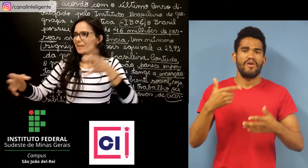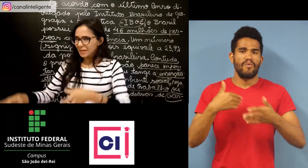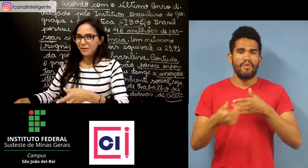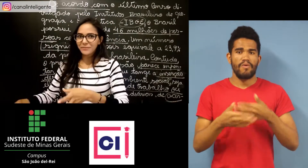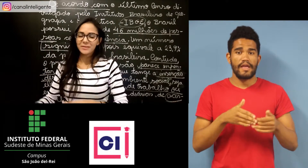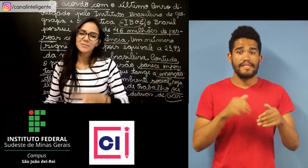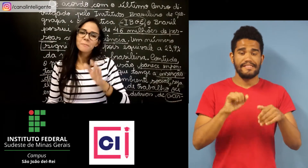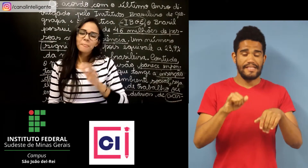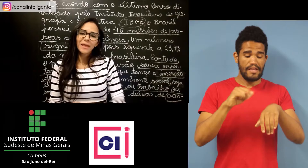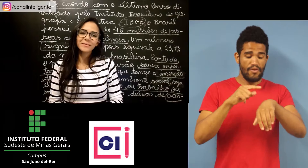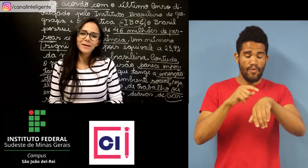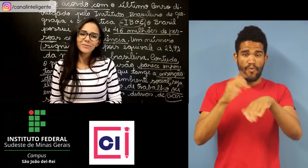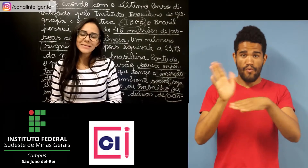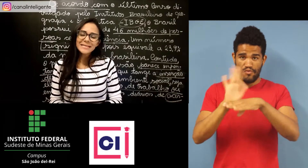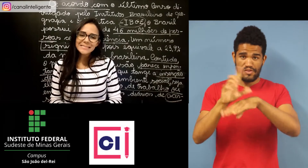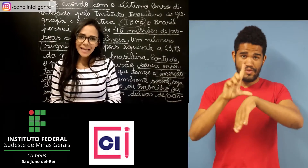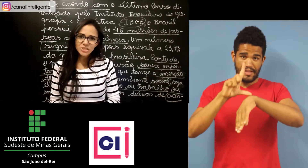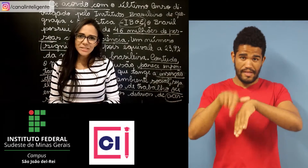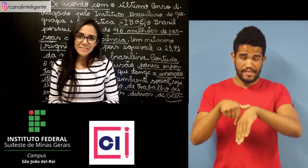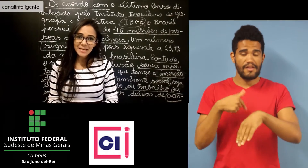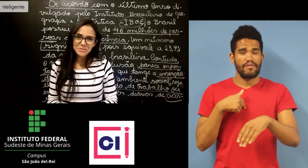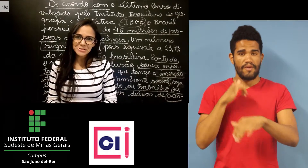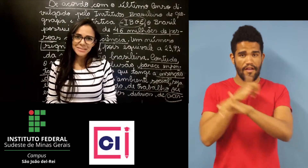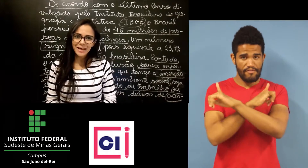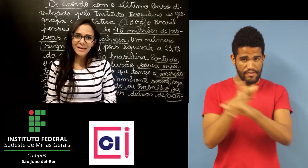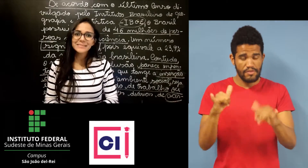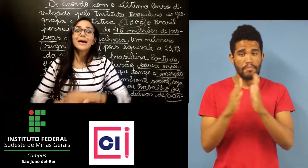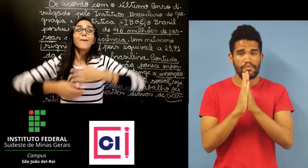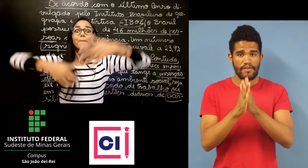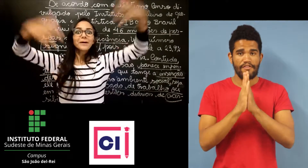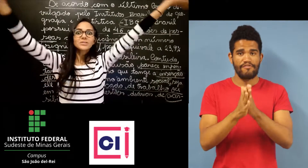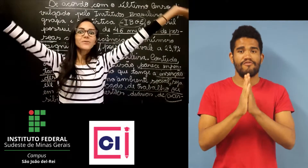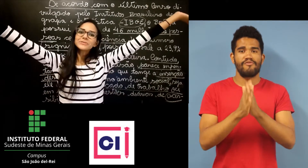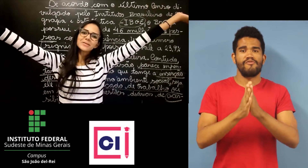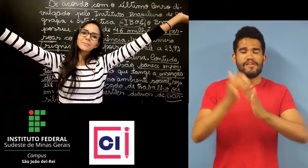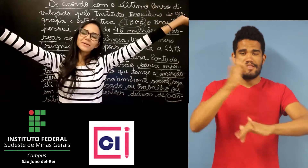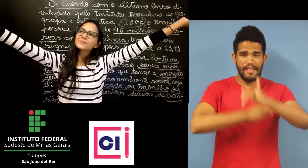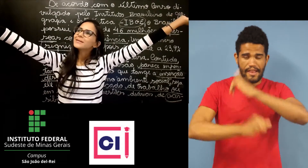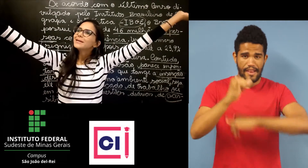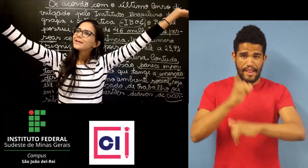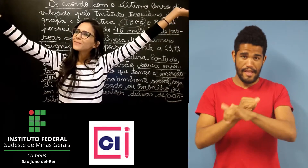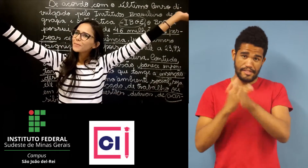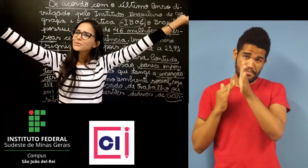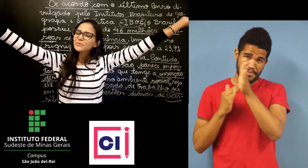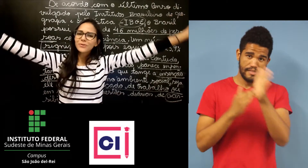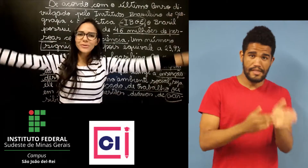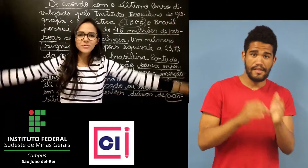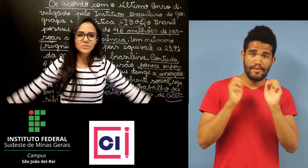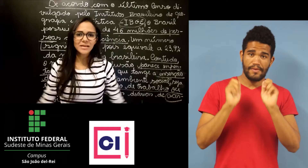vídeo vai atrasar, eu aviso. Então, segue a gente nas redes sociais. Compartilhe com seus amigos.